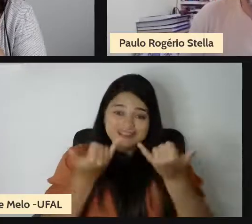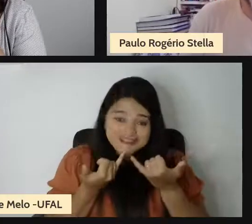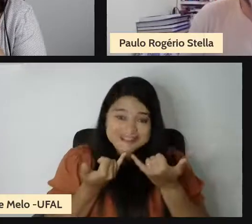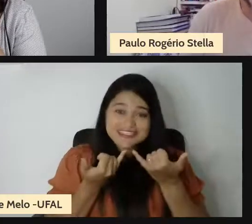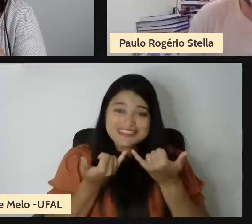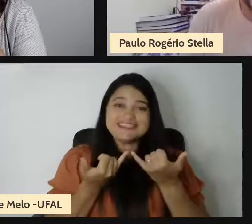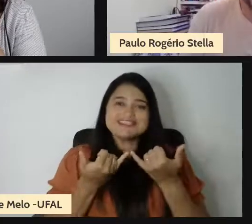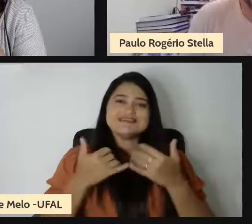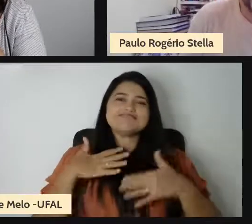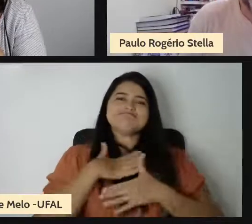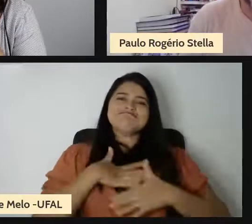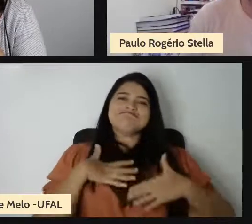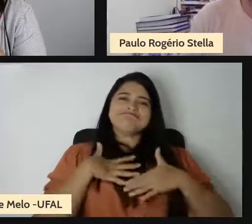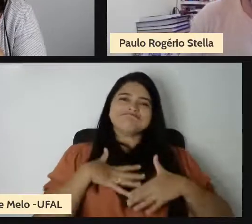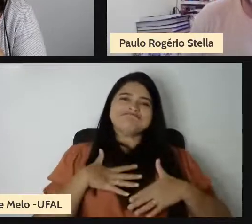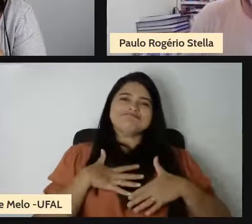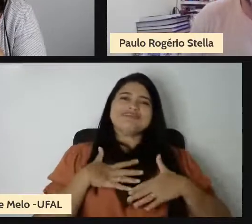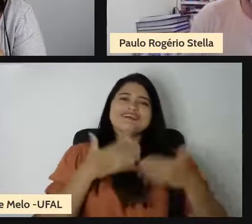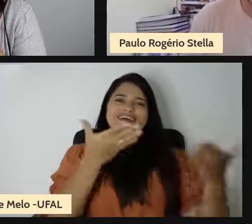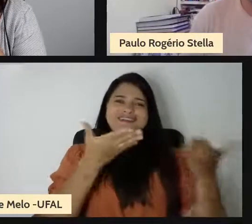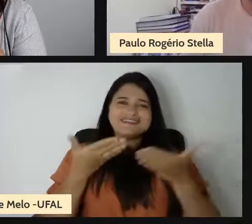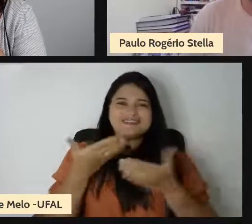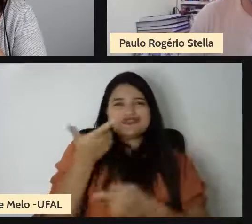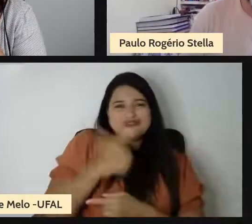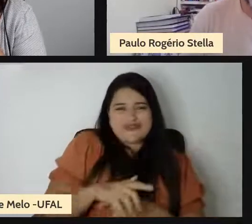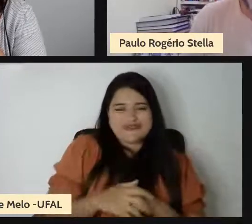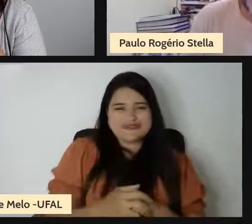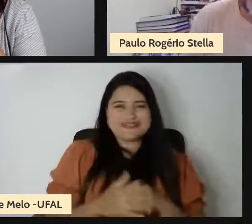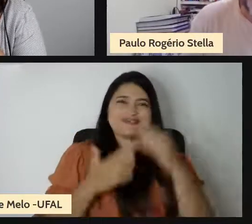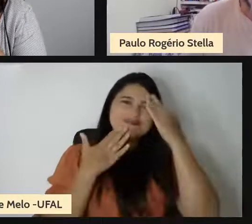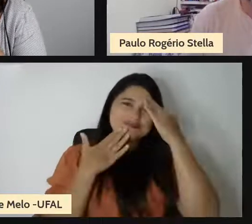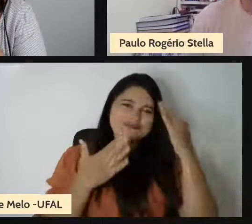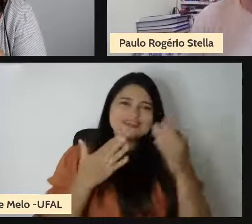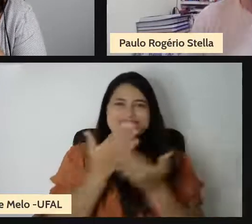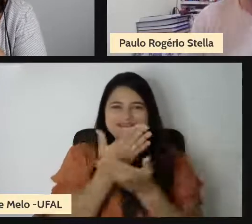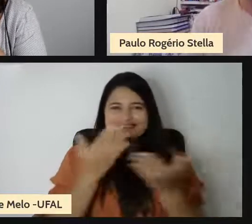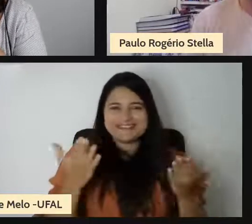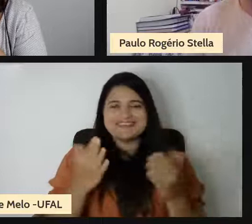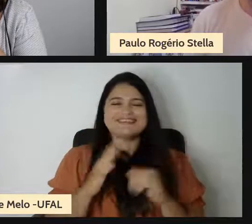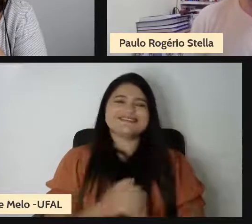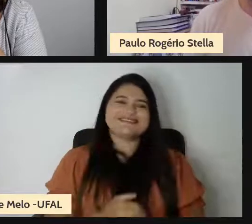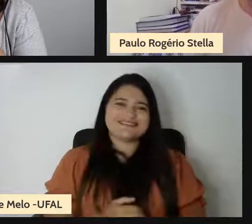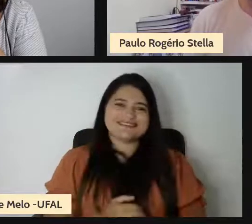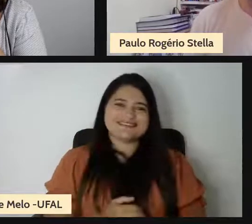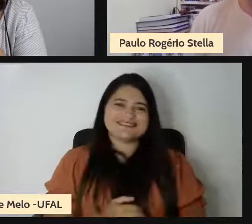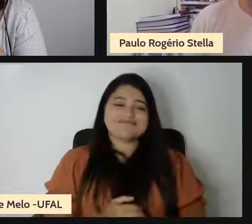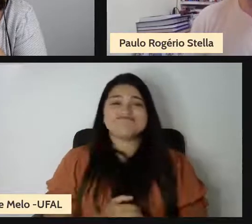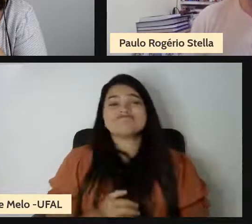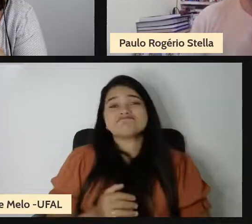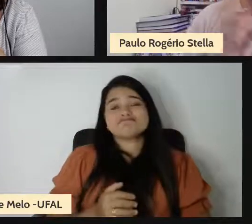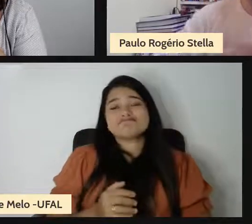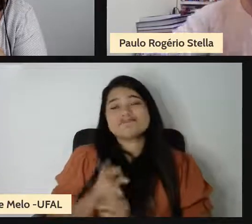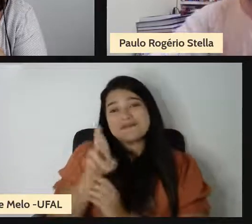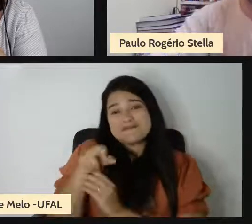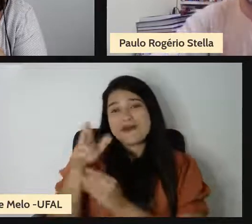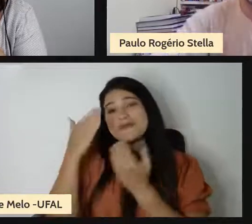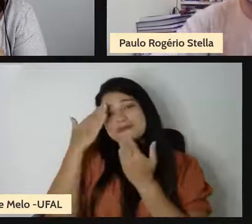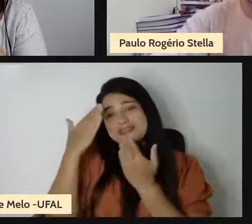um grande prazer tê-la de volta. Muito obrigado a todos. Paulo. Então, muito obrigada